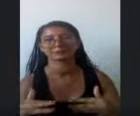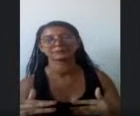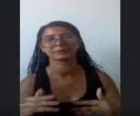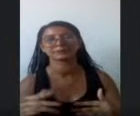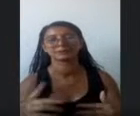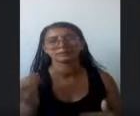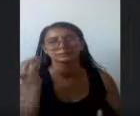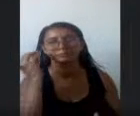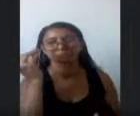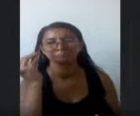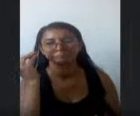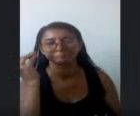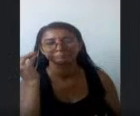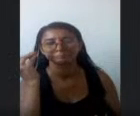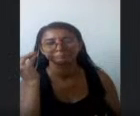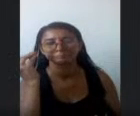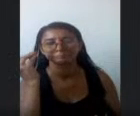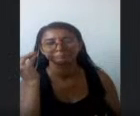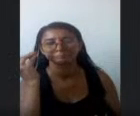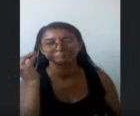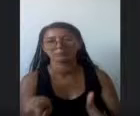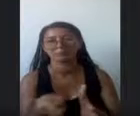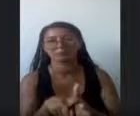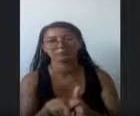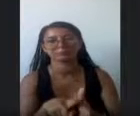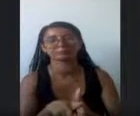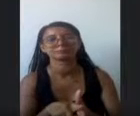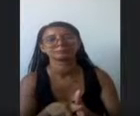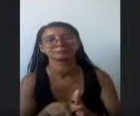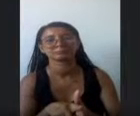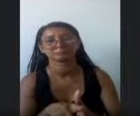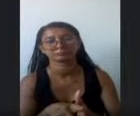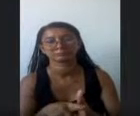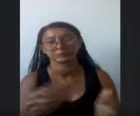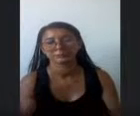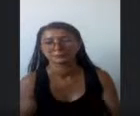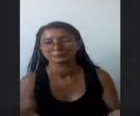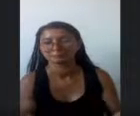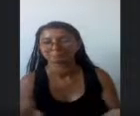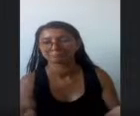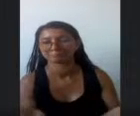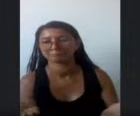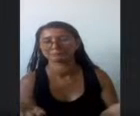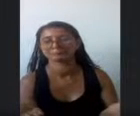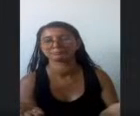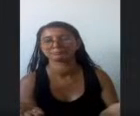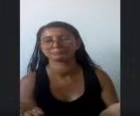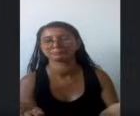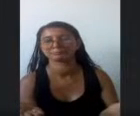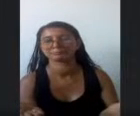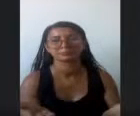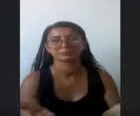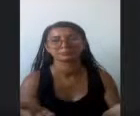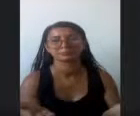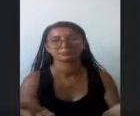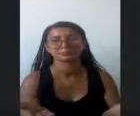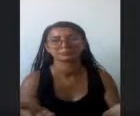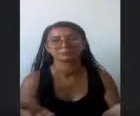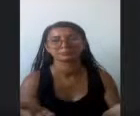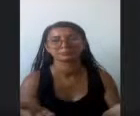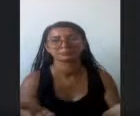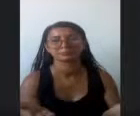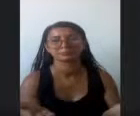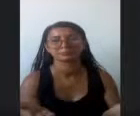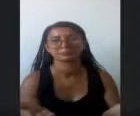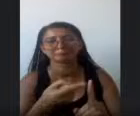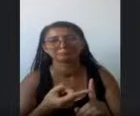exitosas relacionadas a esse acolhimento e motivação no espaço do pré-natal. A Ana trouxe essa reflexão sobre, né, como a